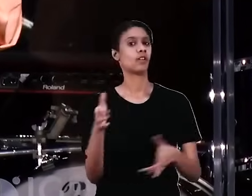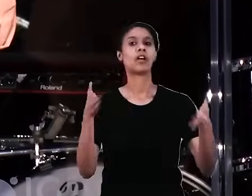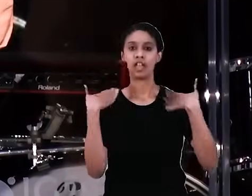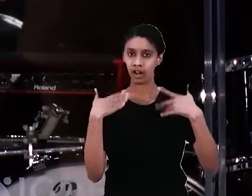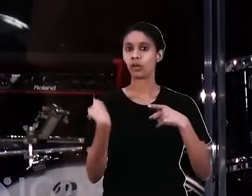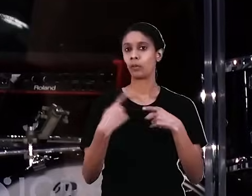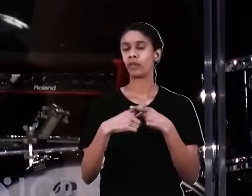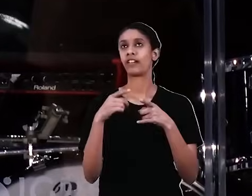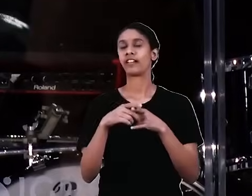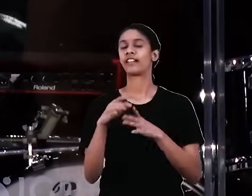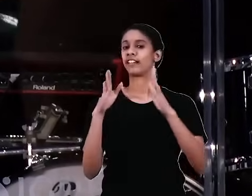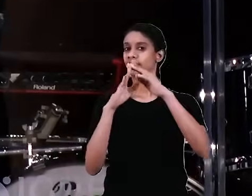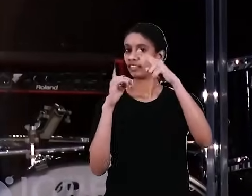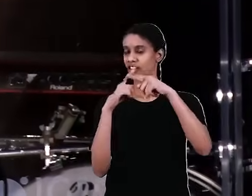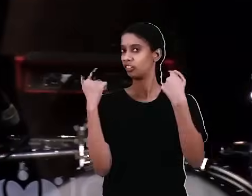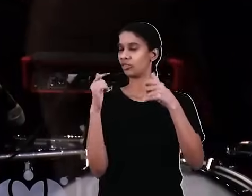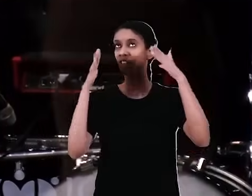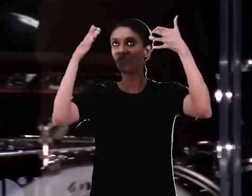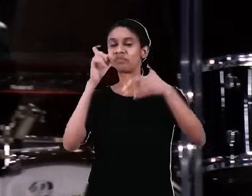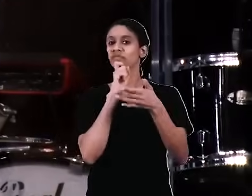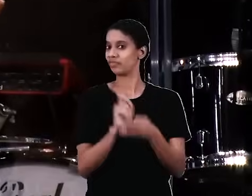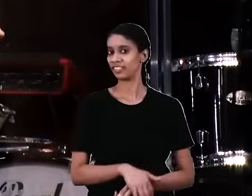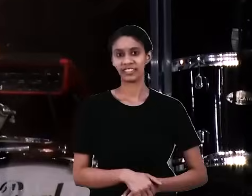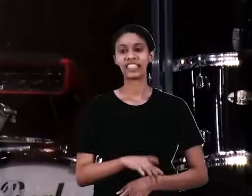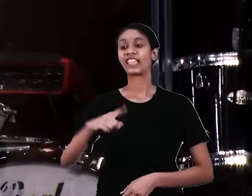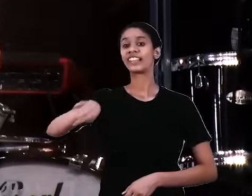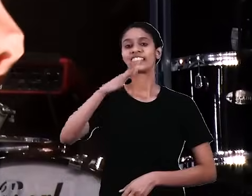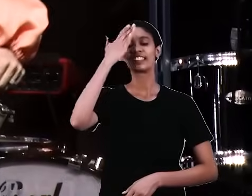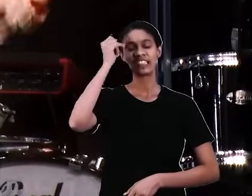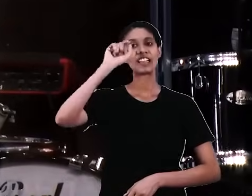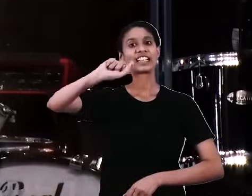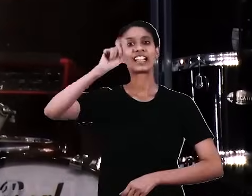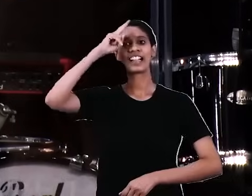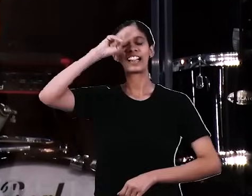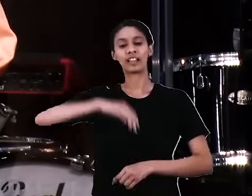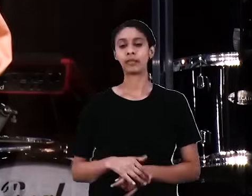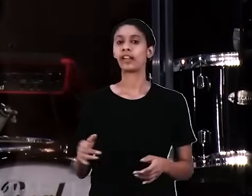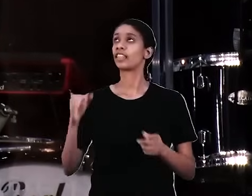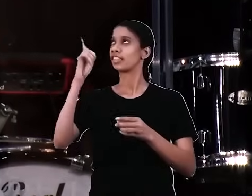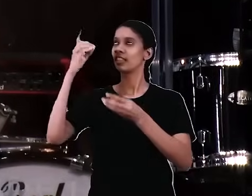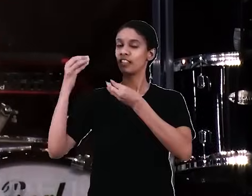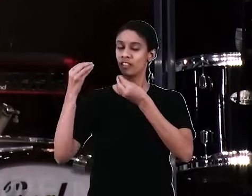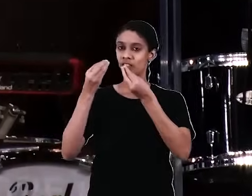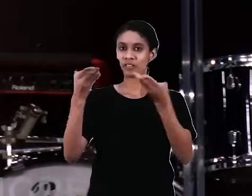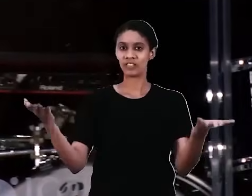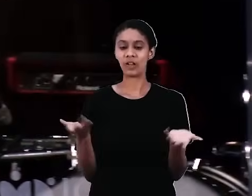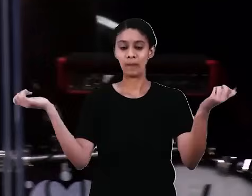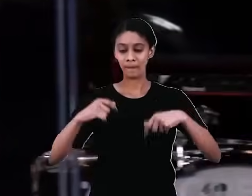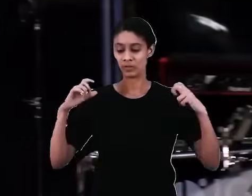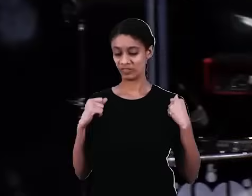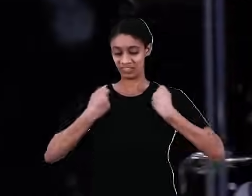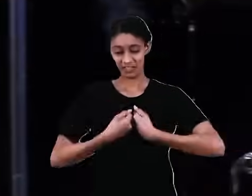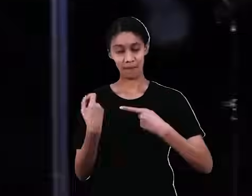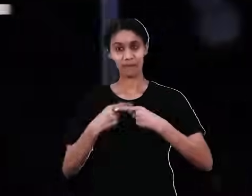É ou não é? Quem é desse tempo aqui, ó? Deus me honrou, gente. Hoje eu posso botar um blazer, porque minha igreja é chique.